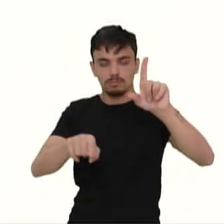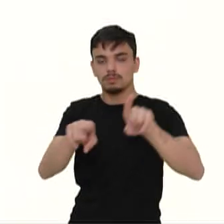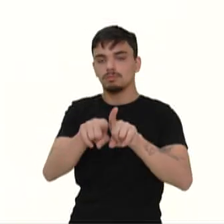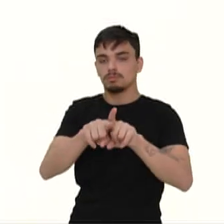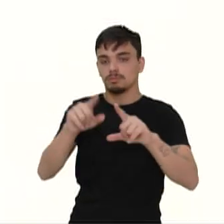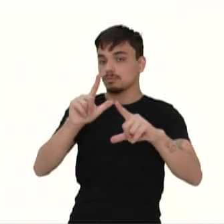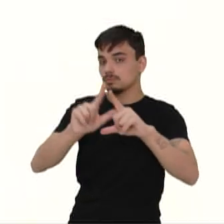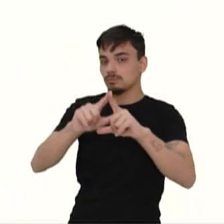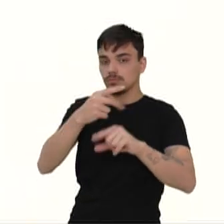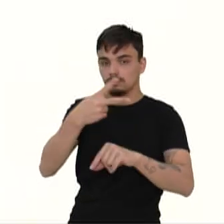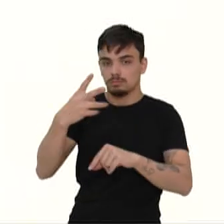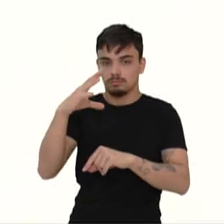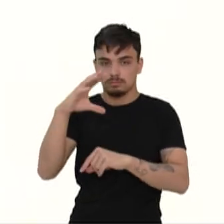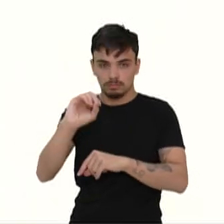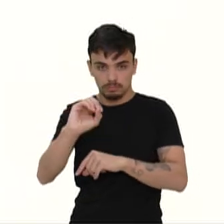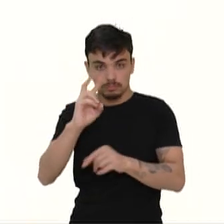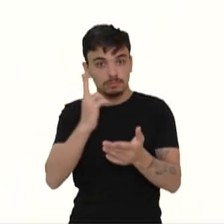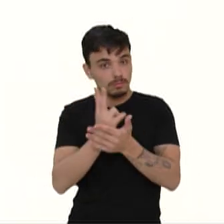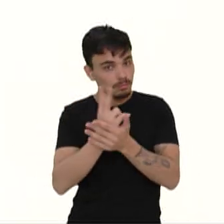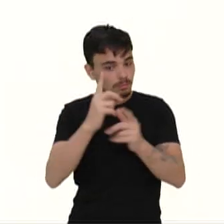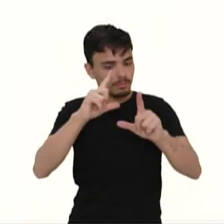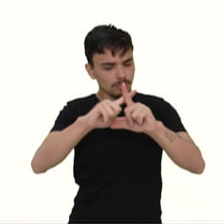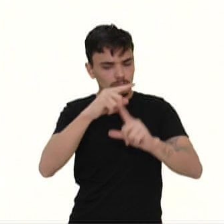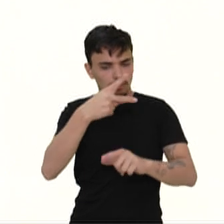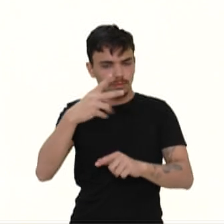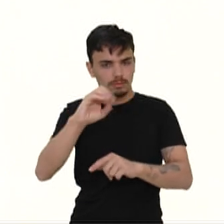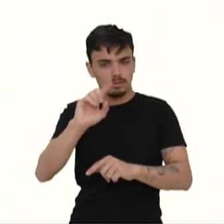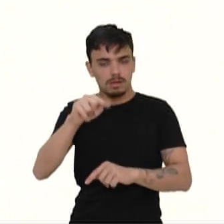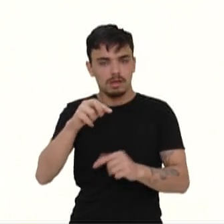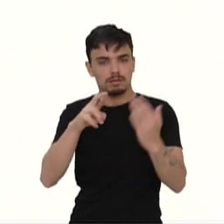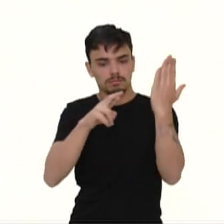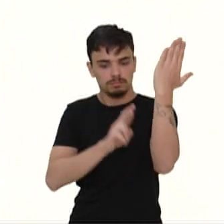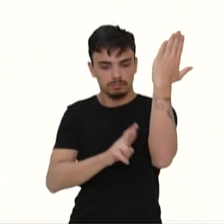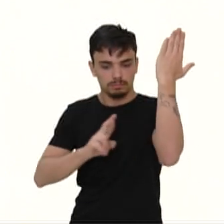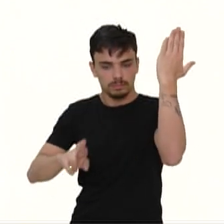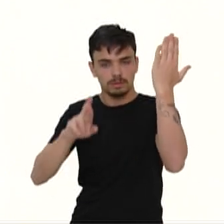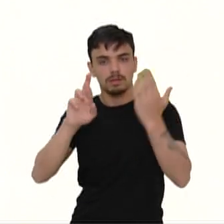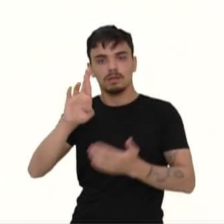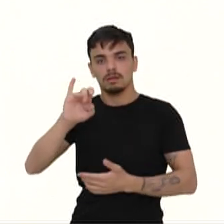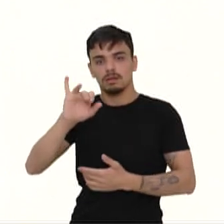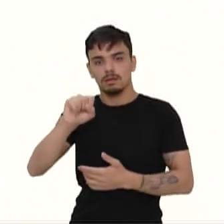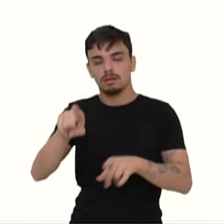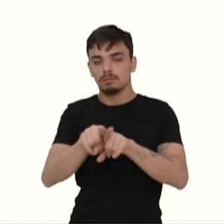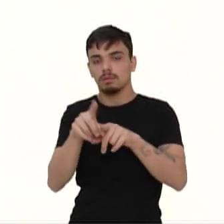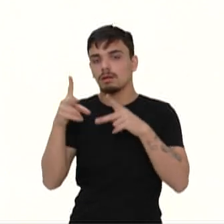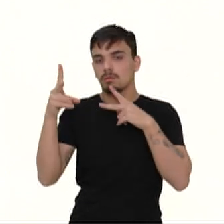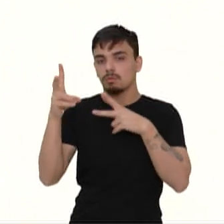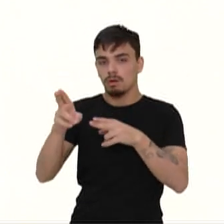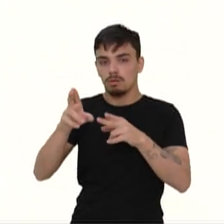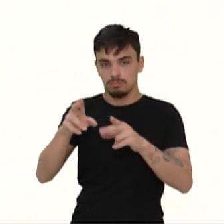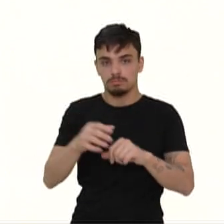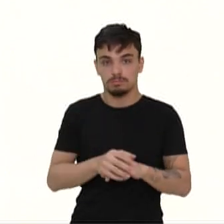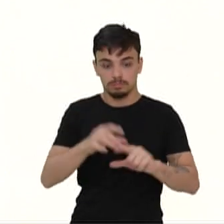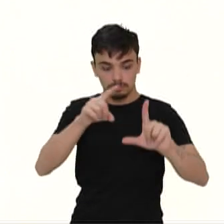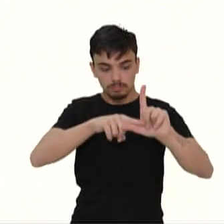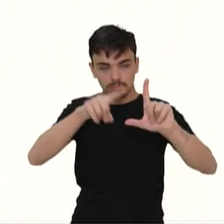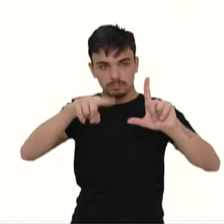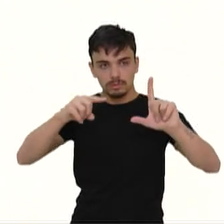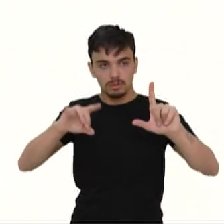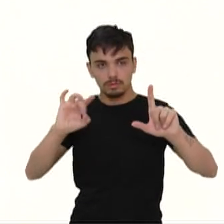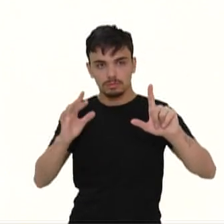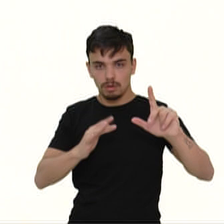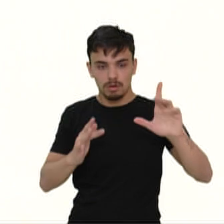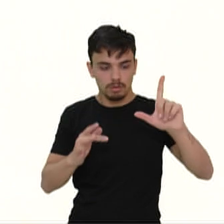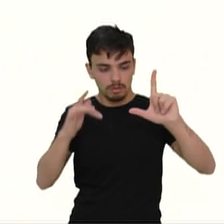zero. Toda vez que o delta é igual a zero, significa que as raízes são reais e iguais. No gráfico, significa que ele só toca o eixo X. Ele não